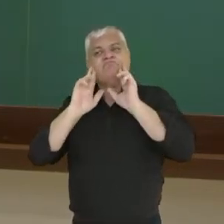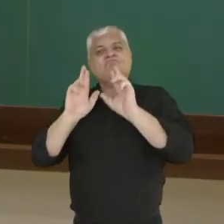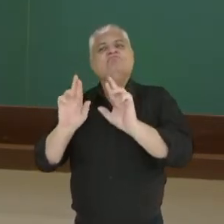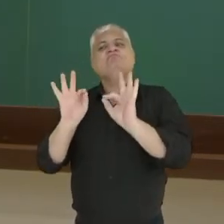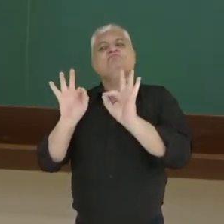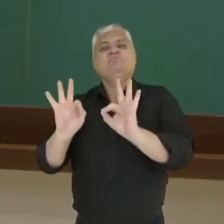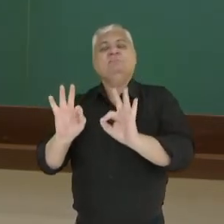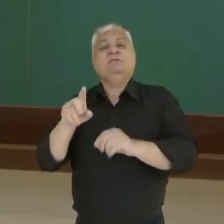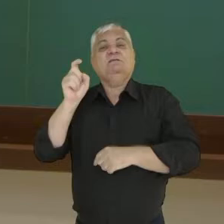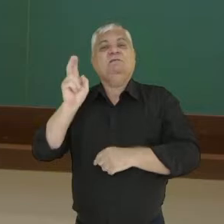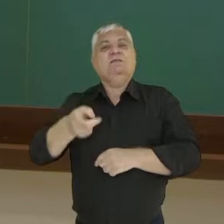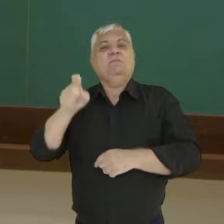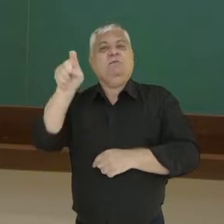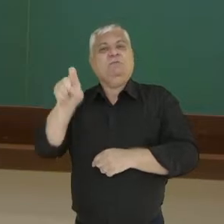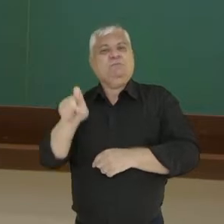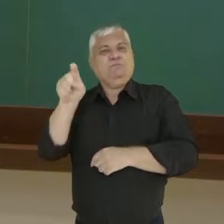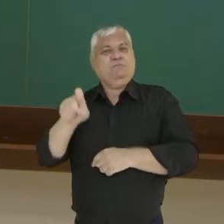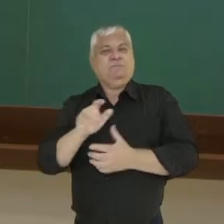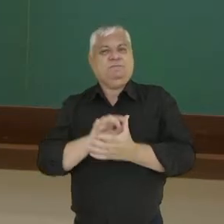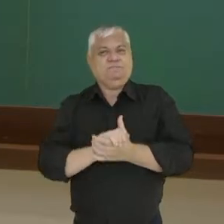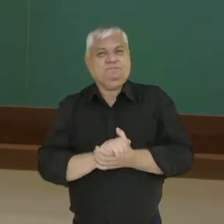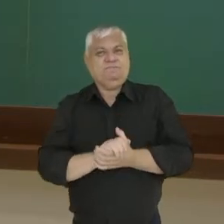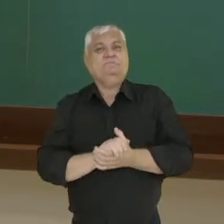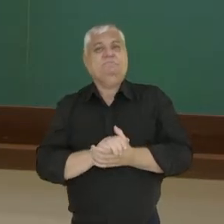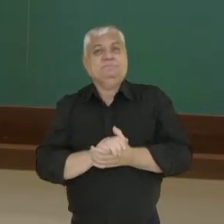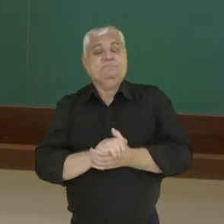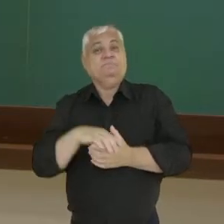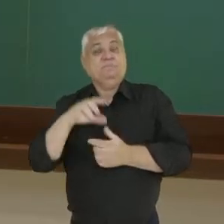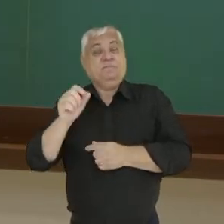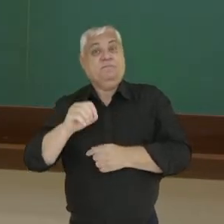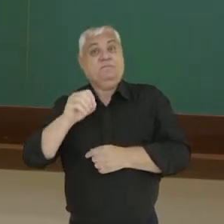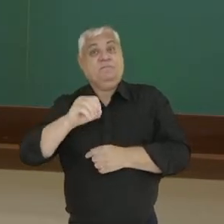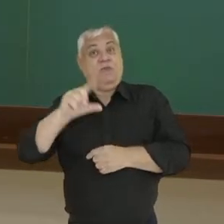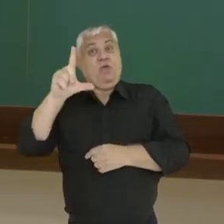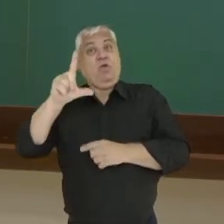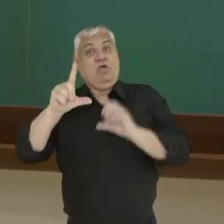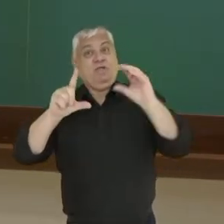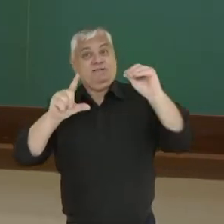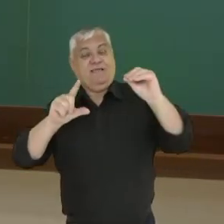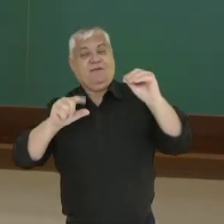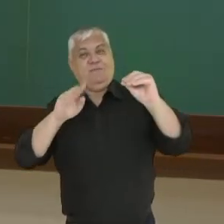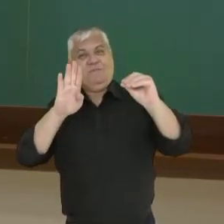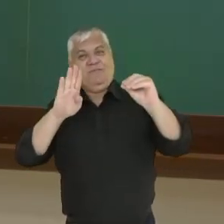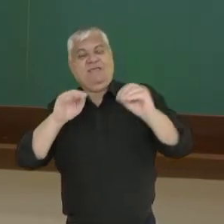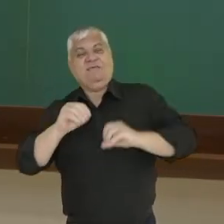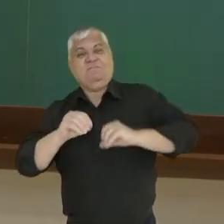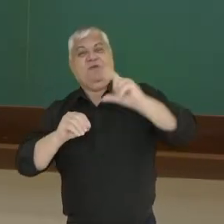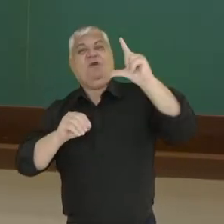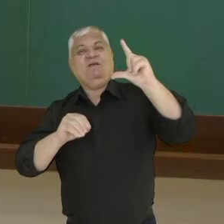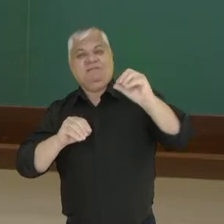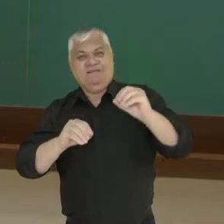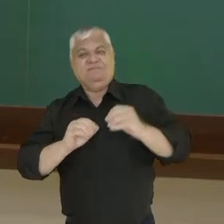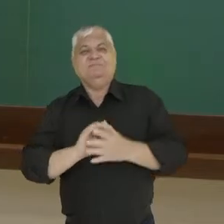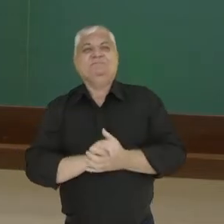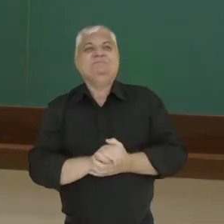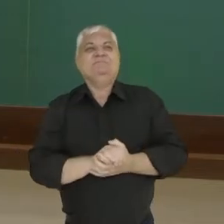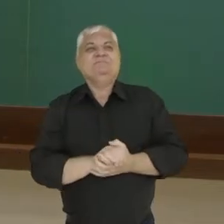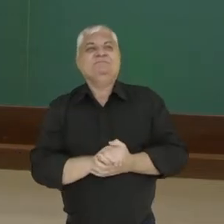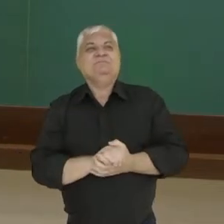condição de existência do logaritmo, que é a maior do que zero, b maior do que zero e a diferente de 1.